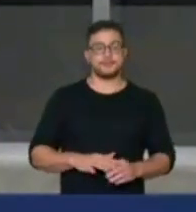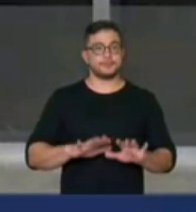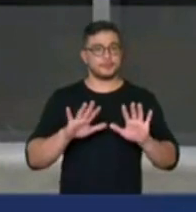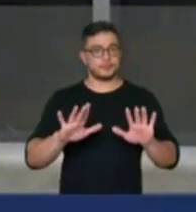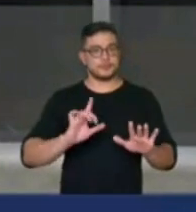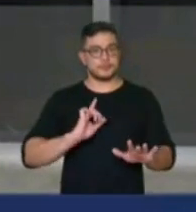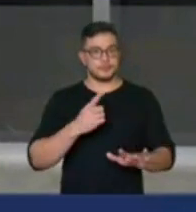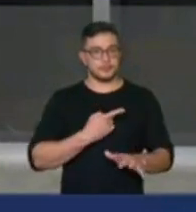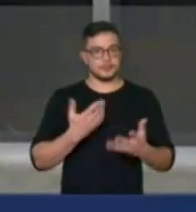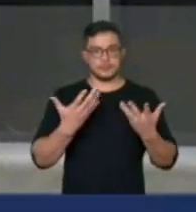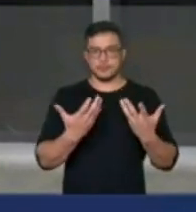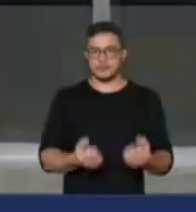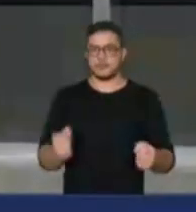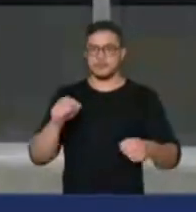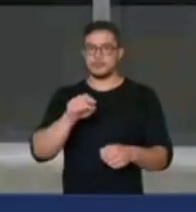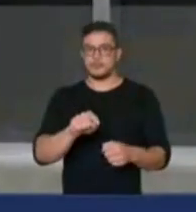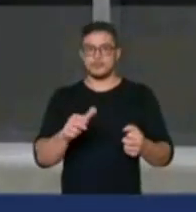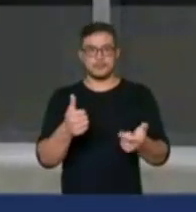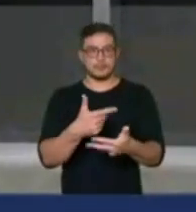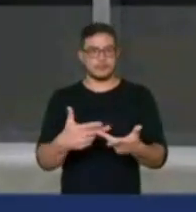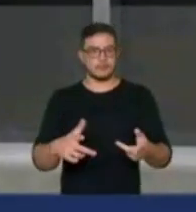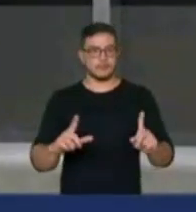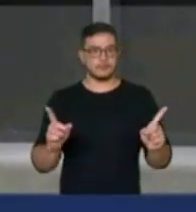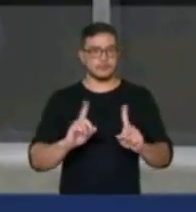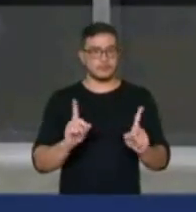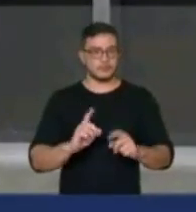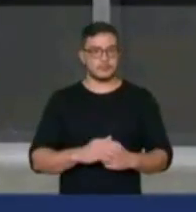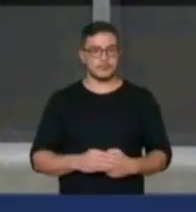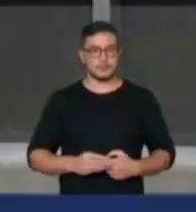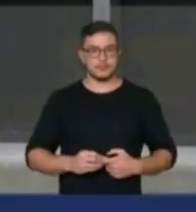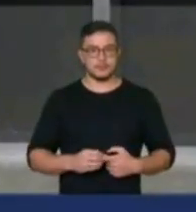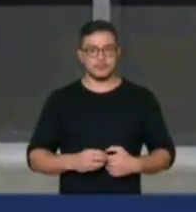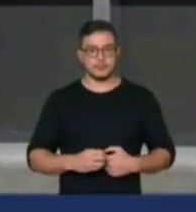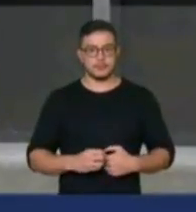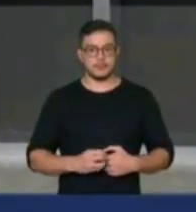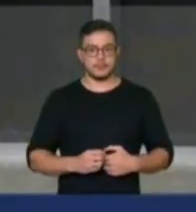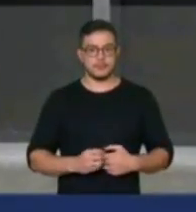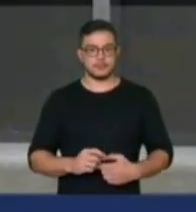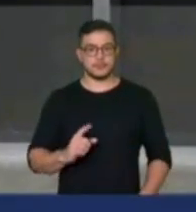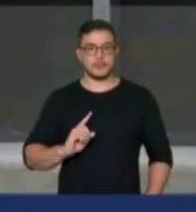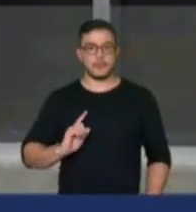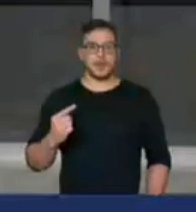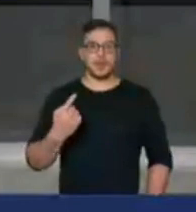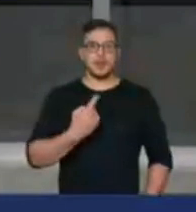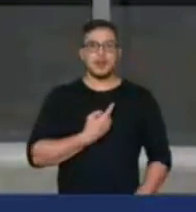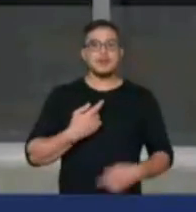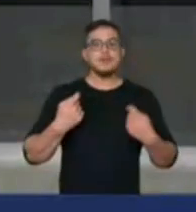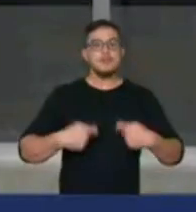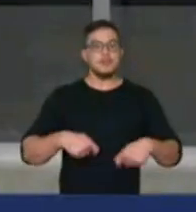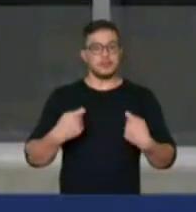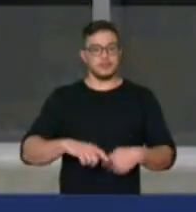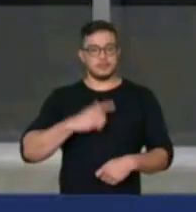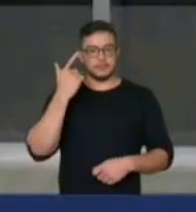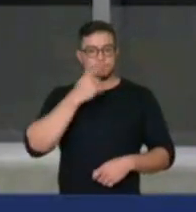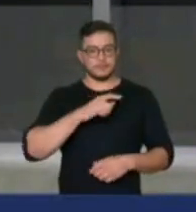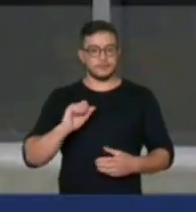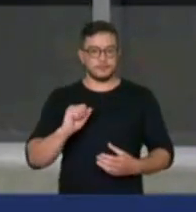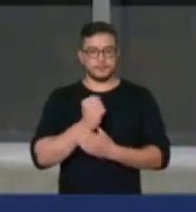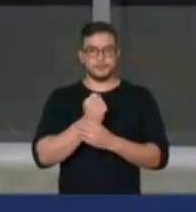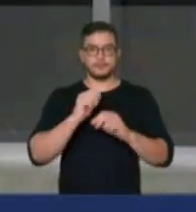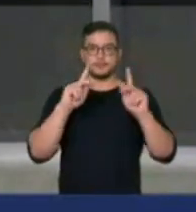não aceita esse tipo de violência. Nós temos que garantir a paz e a democracia em nosso